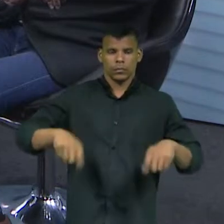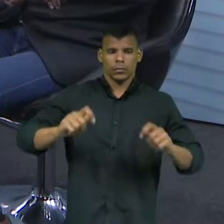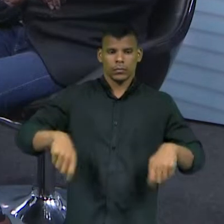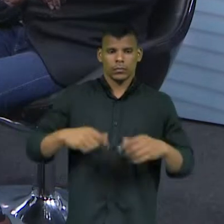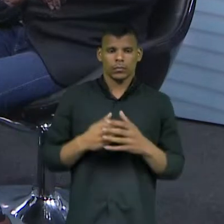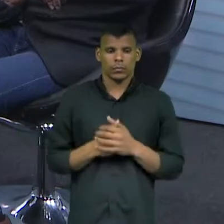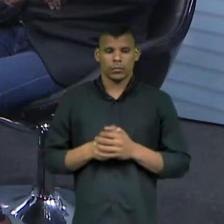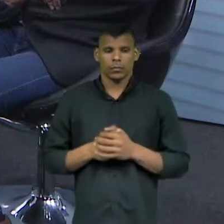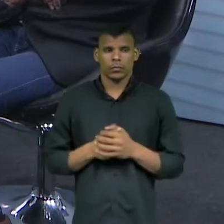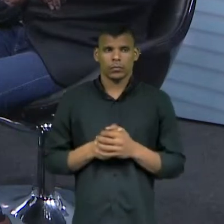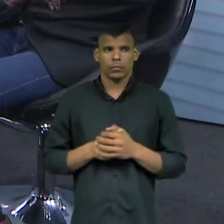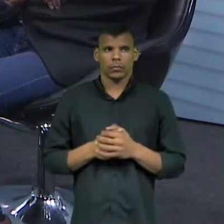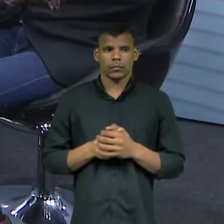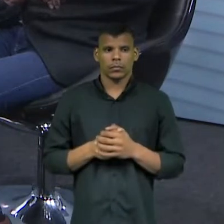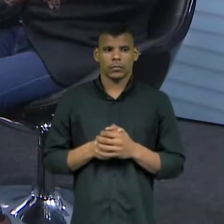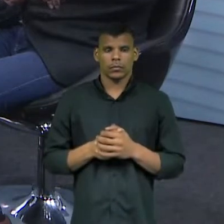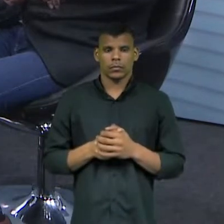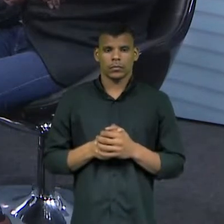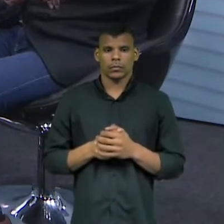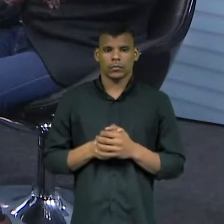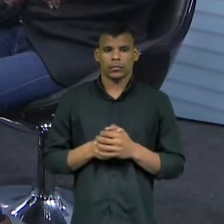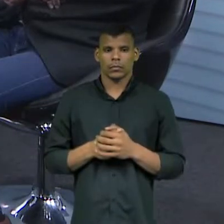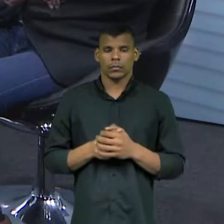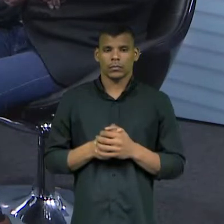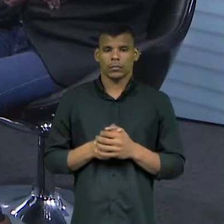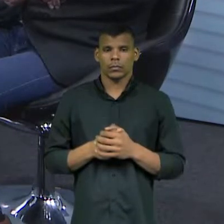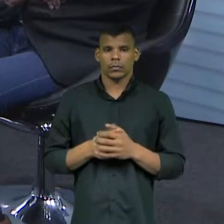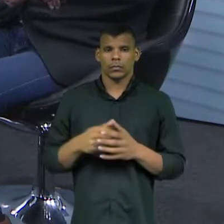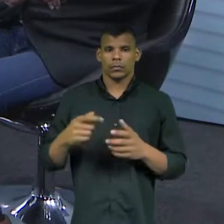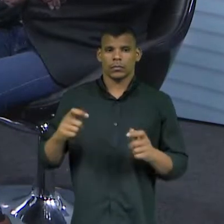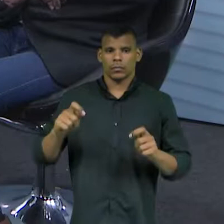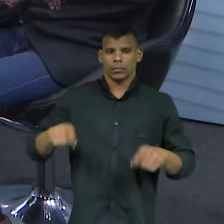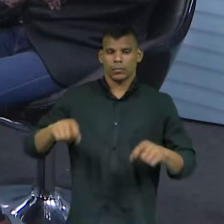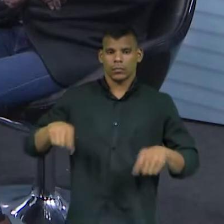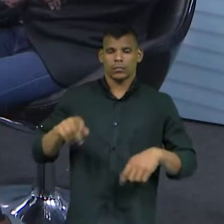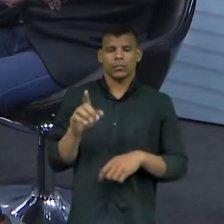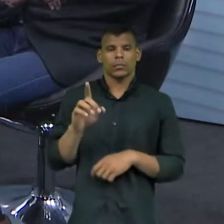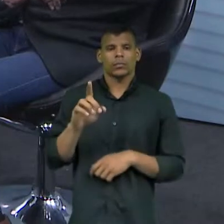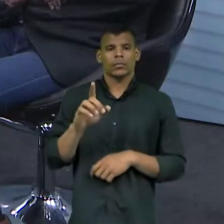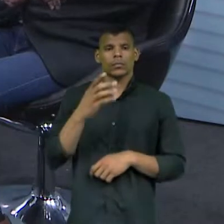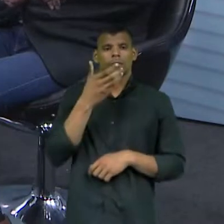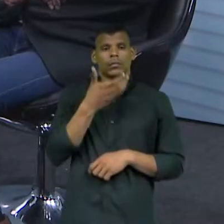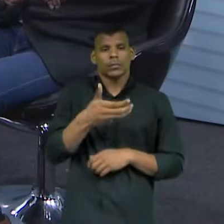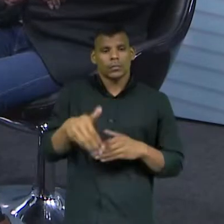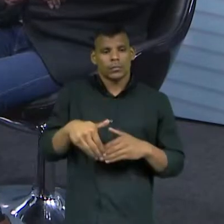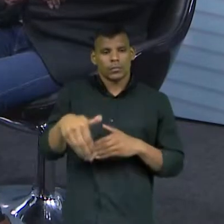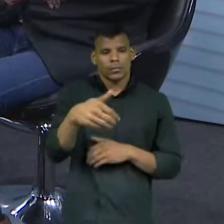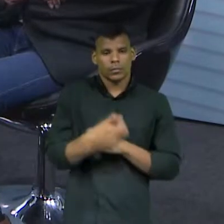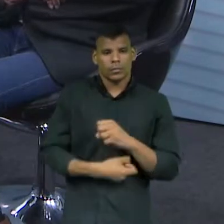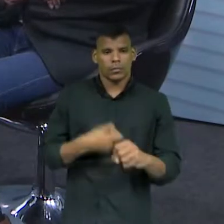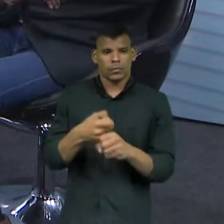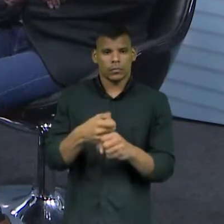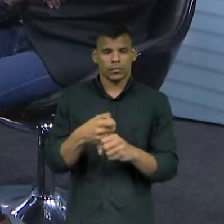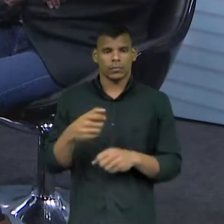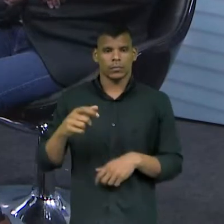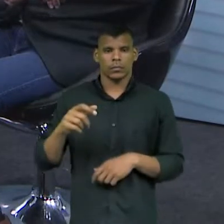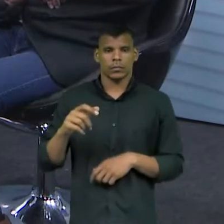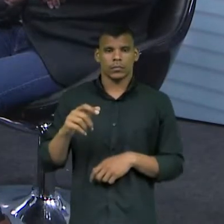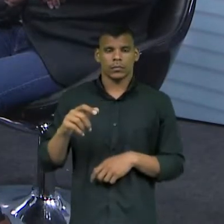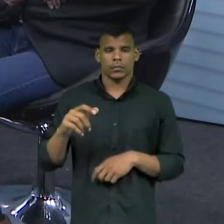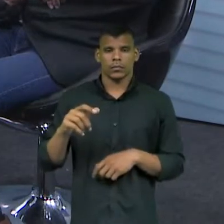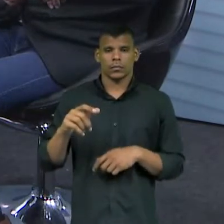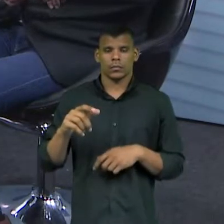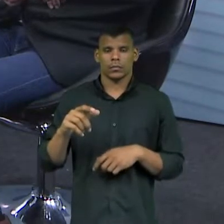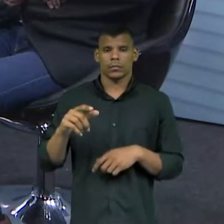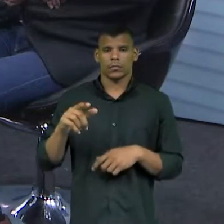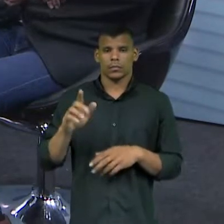normas complementares para poder, em dezembro desse ano, estarem aptos a favorecer a